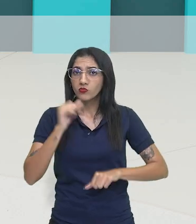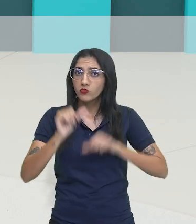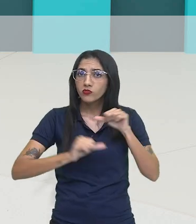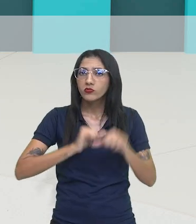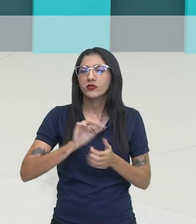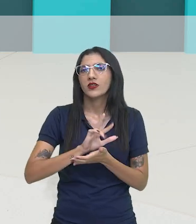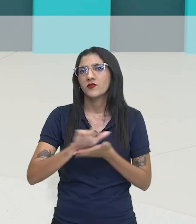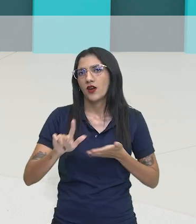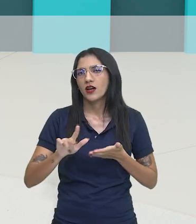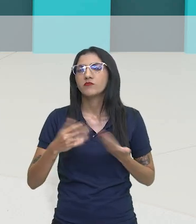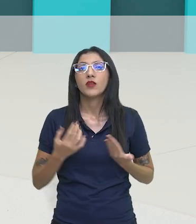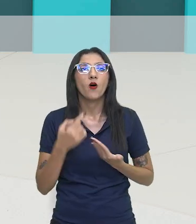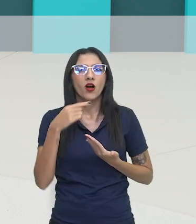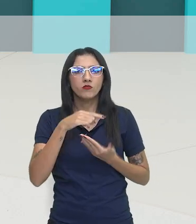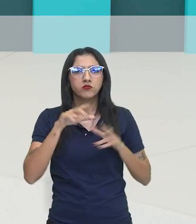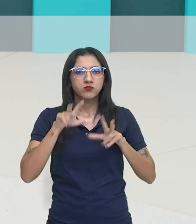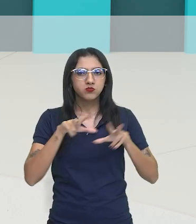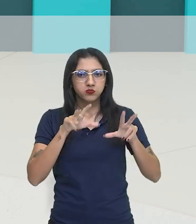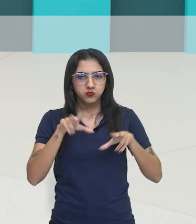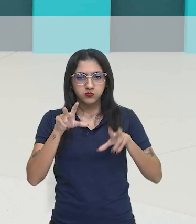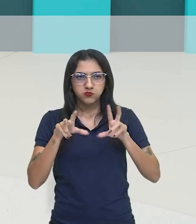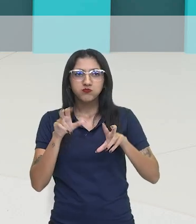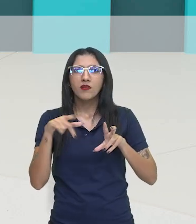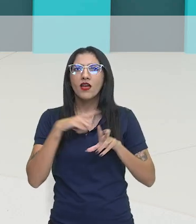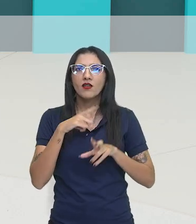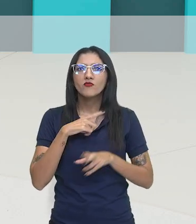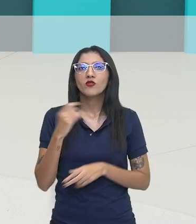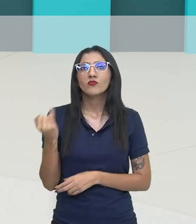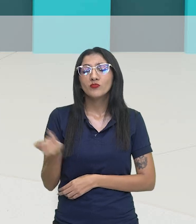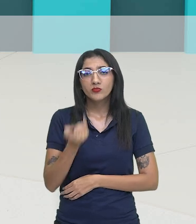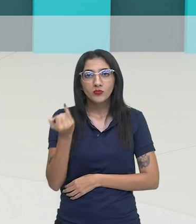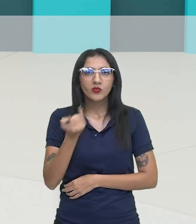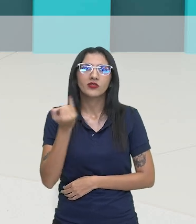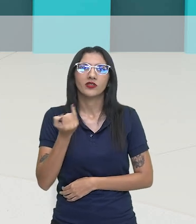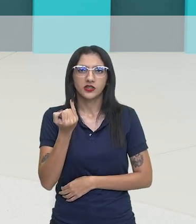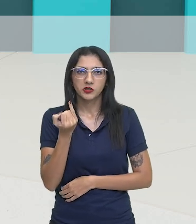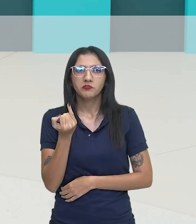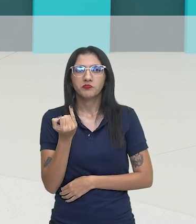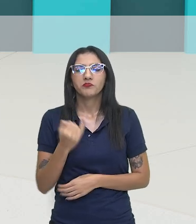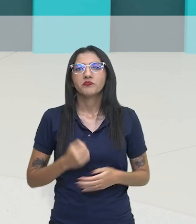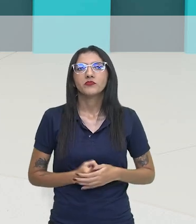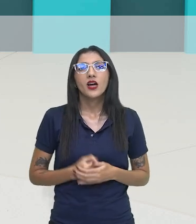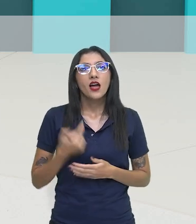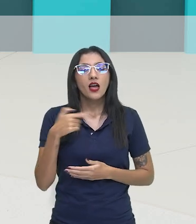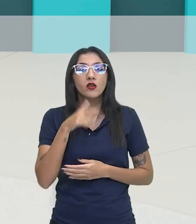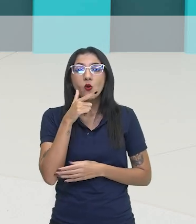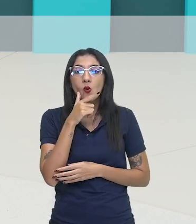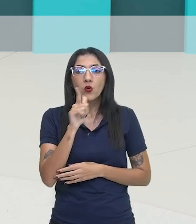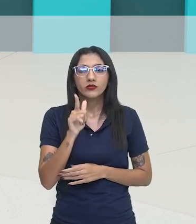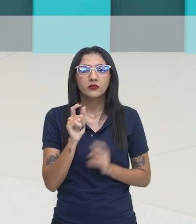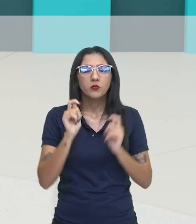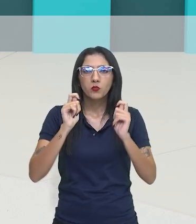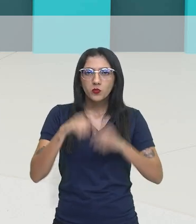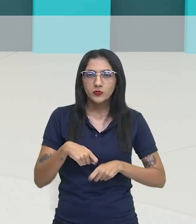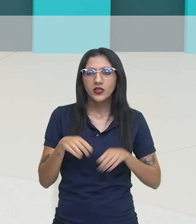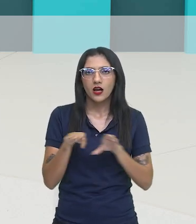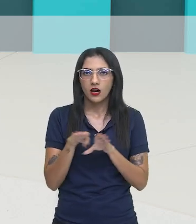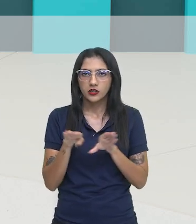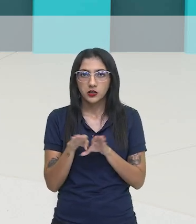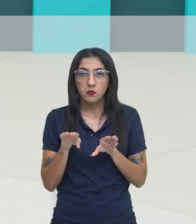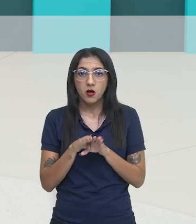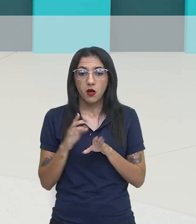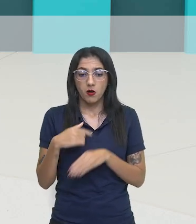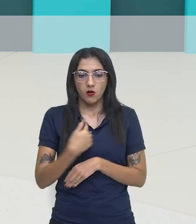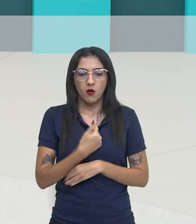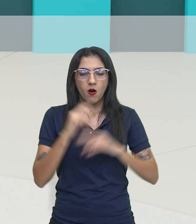e o glúteo, a bunda, foi essencial para isso, porque ela possibilitou ao ser humano